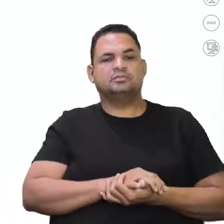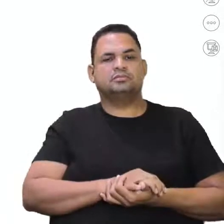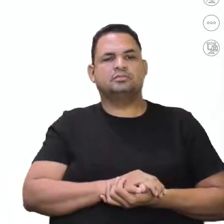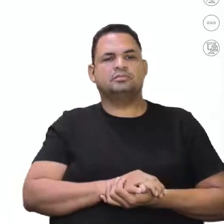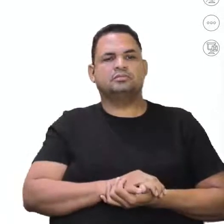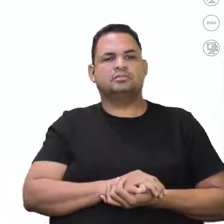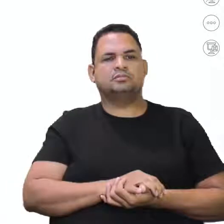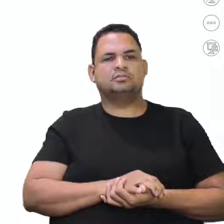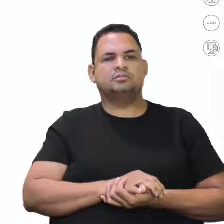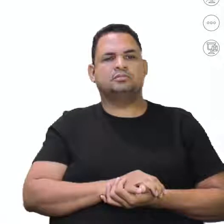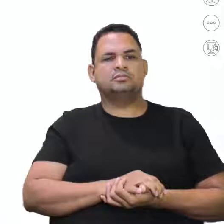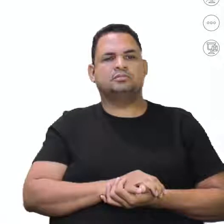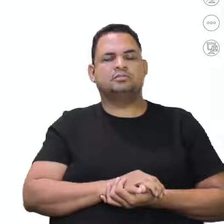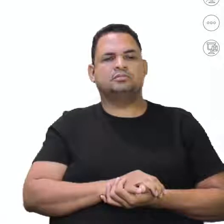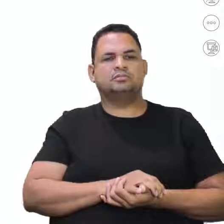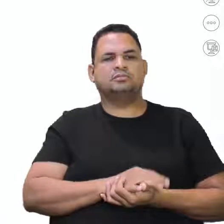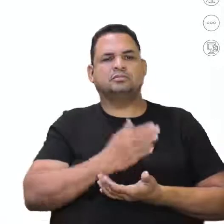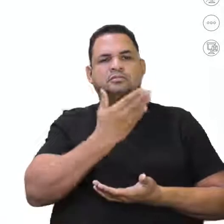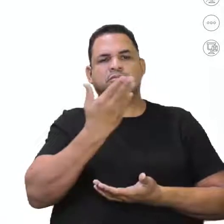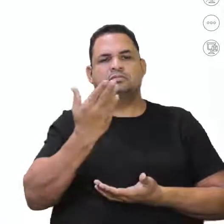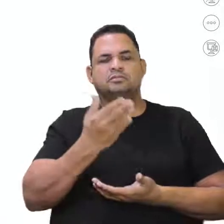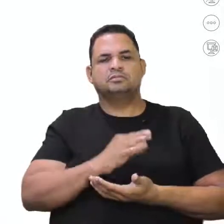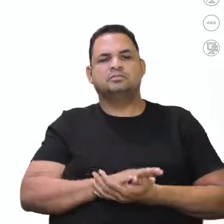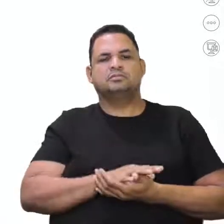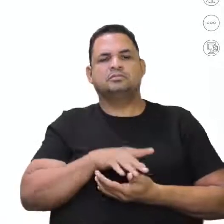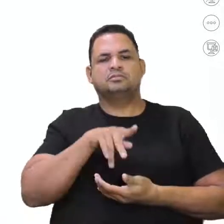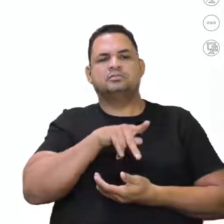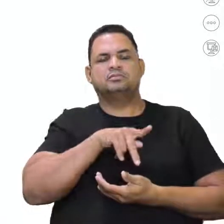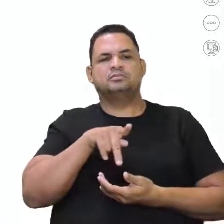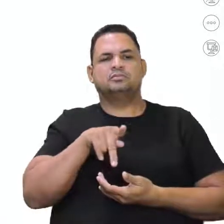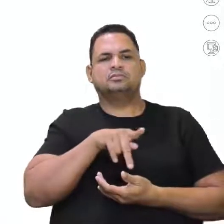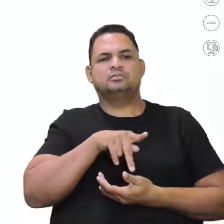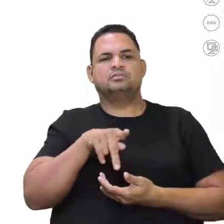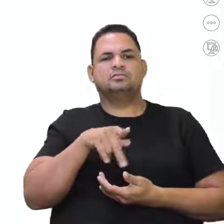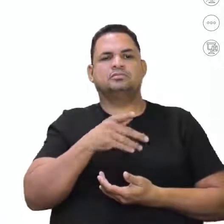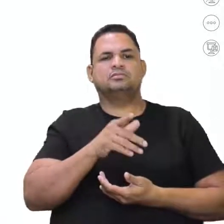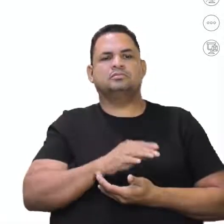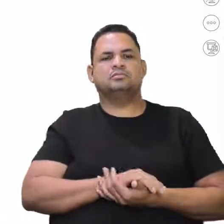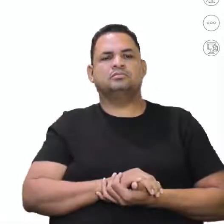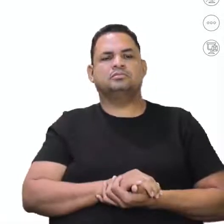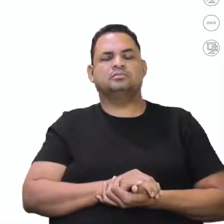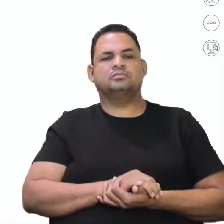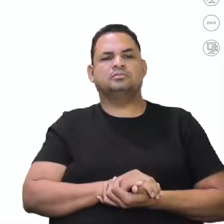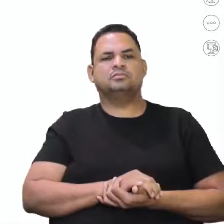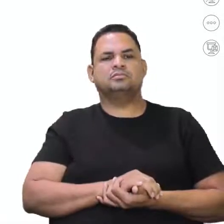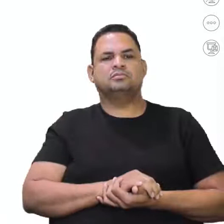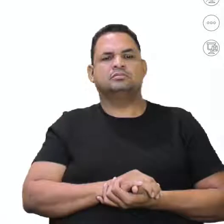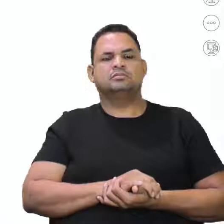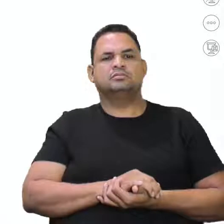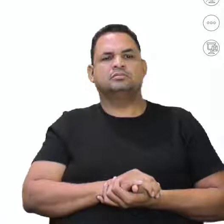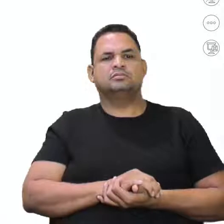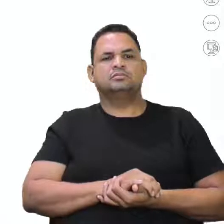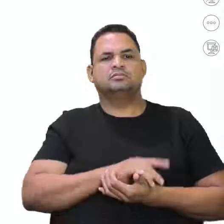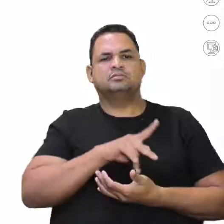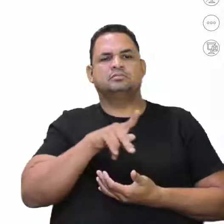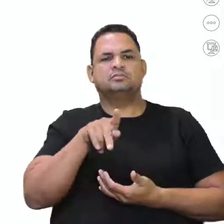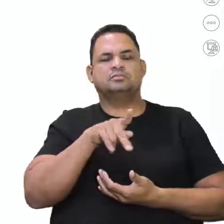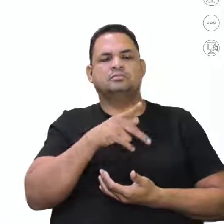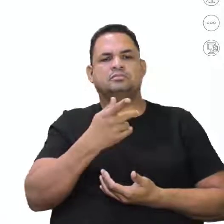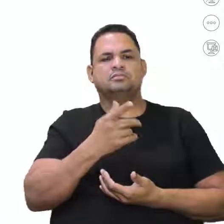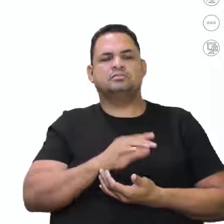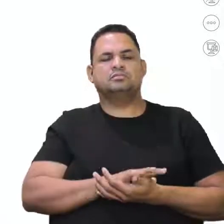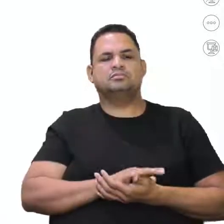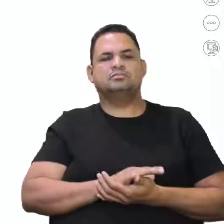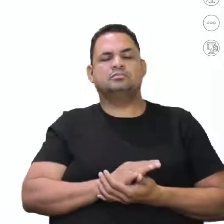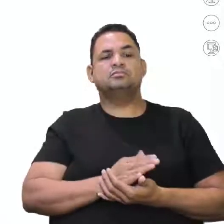o Robin Dunbar, ele é Professor of Evolutionary Psychology. Ele é um